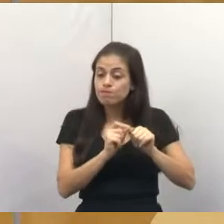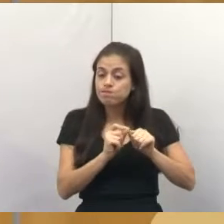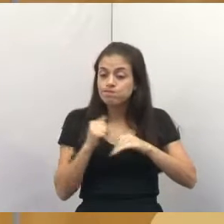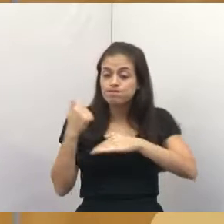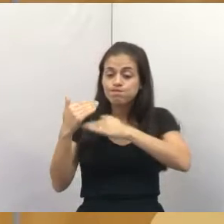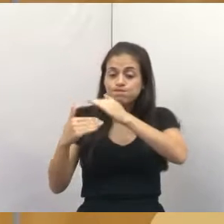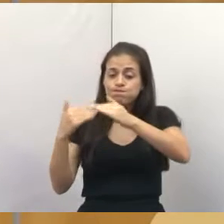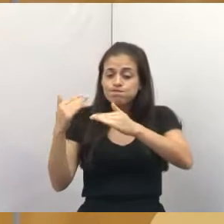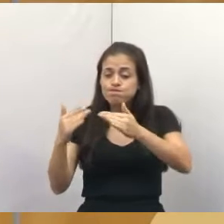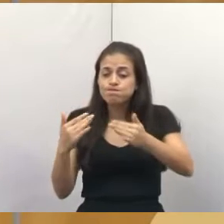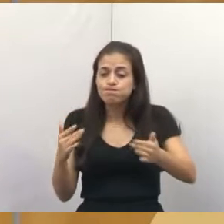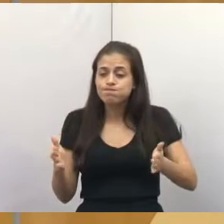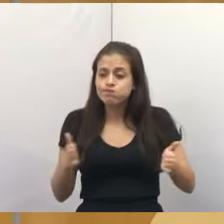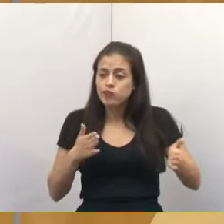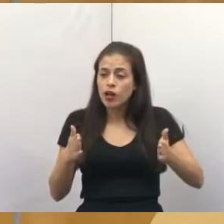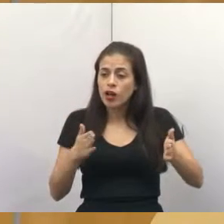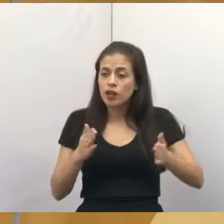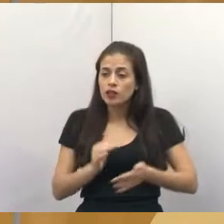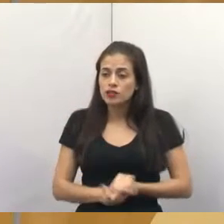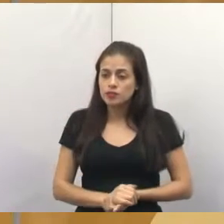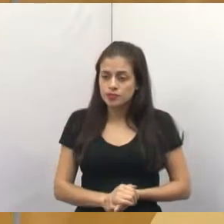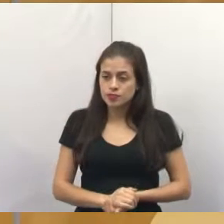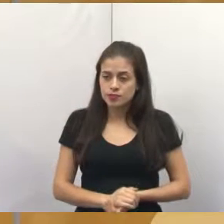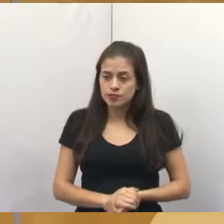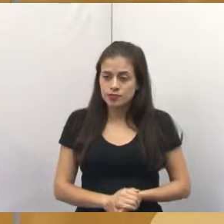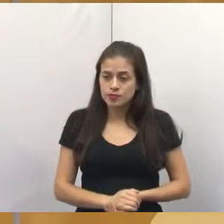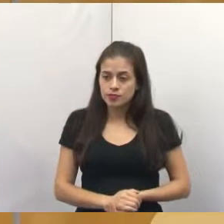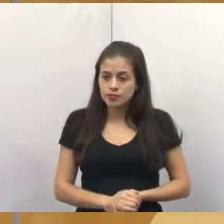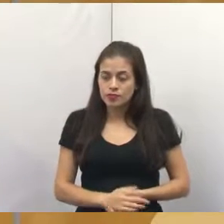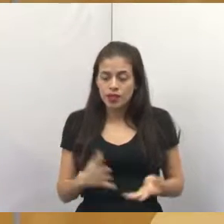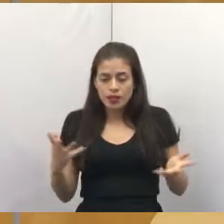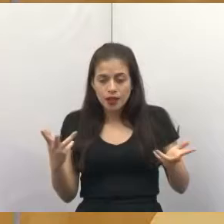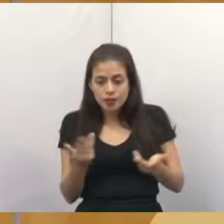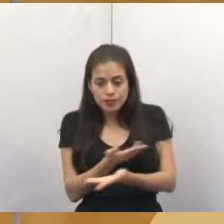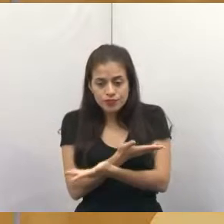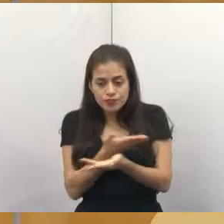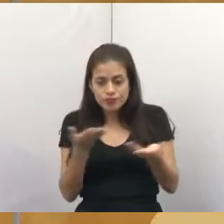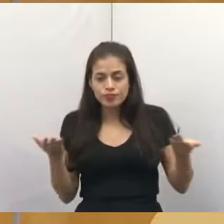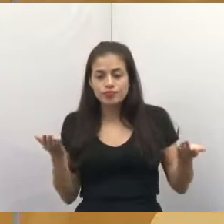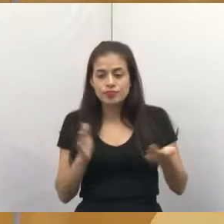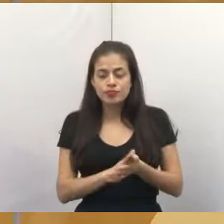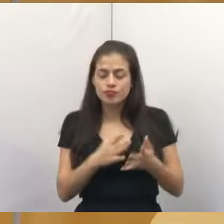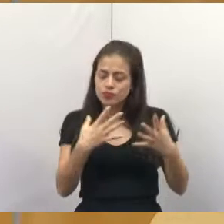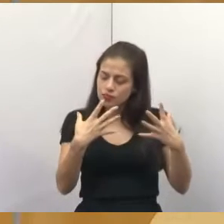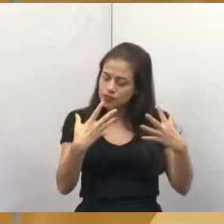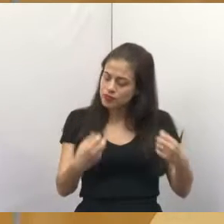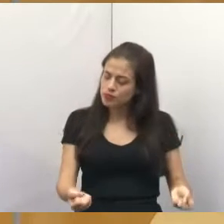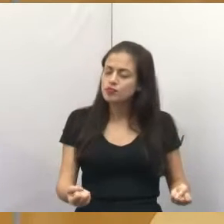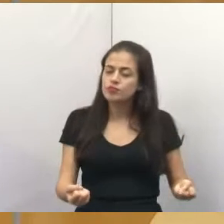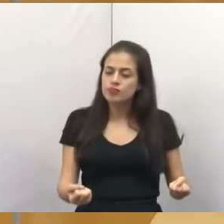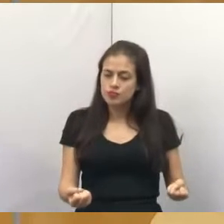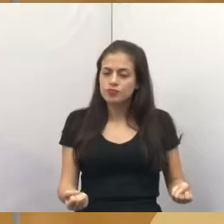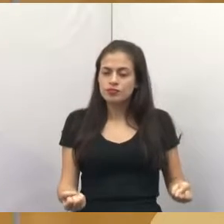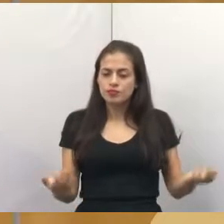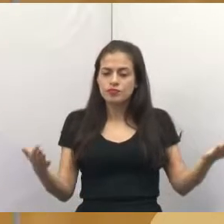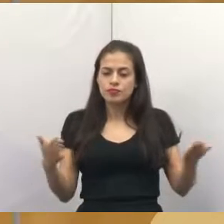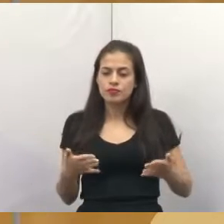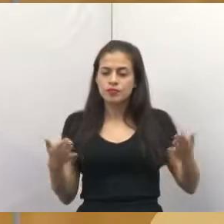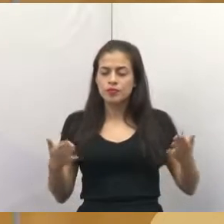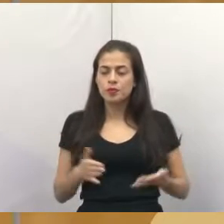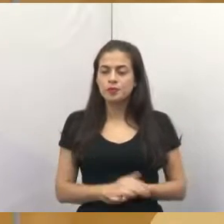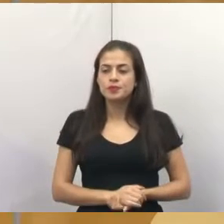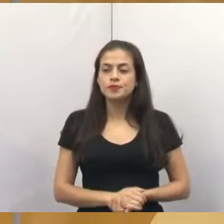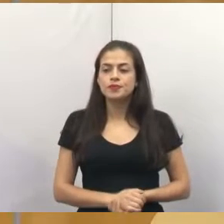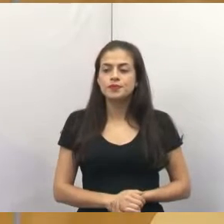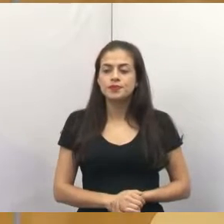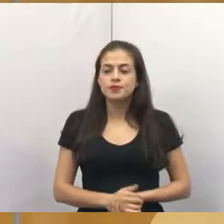longo dessa legislatura. Então, com muita maestria, vocês assumiram isso nesse momento. E